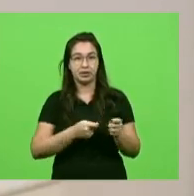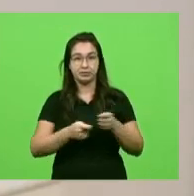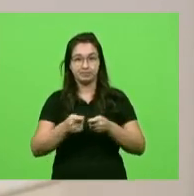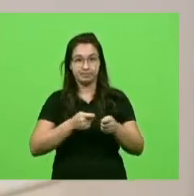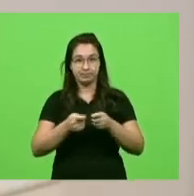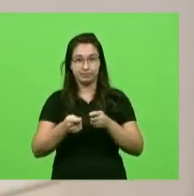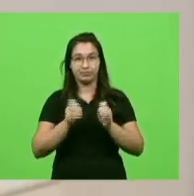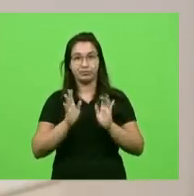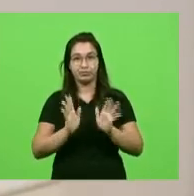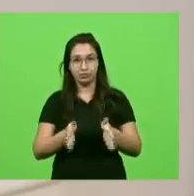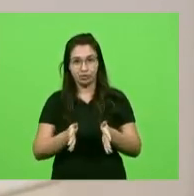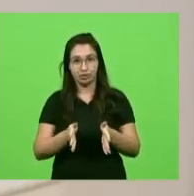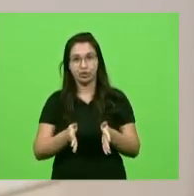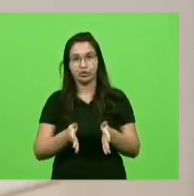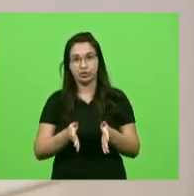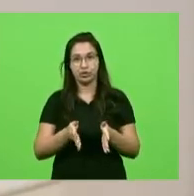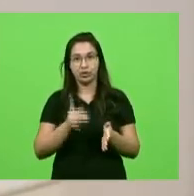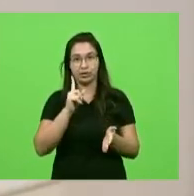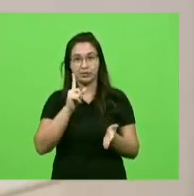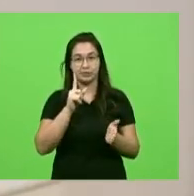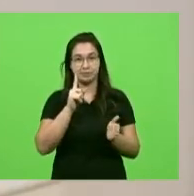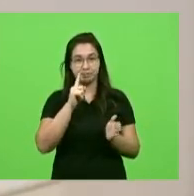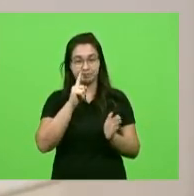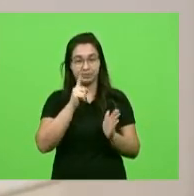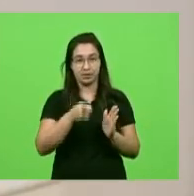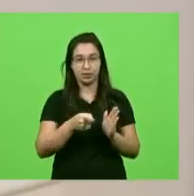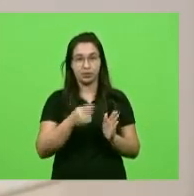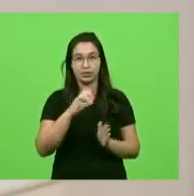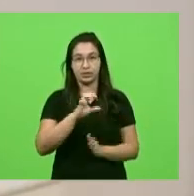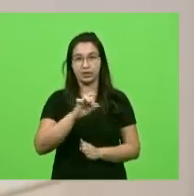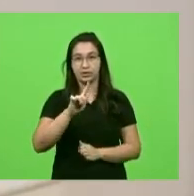foi determinada nos autos CGE